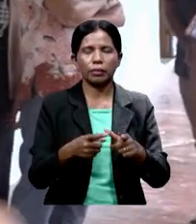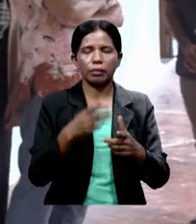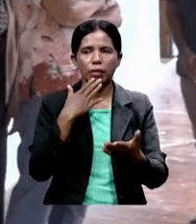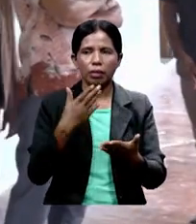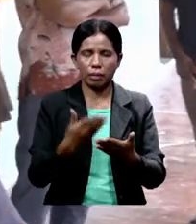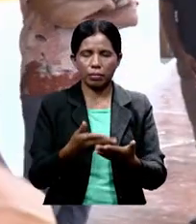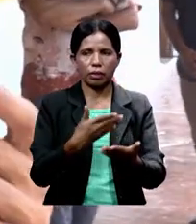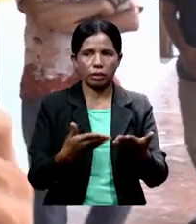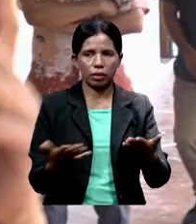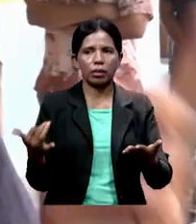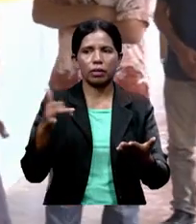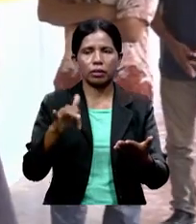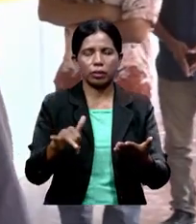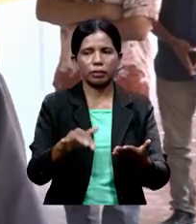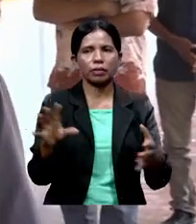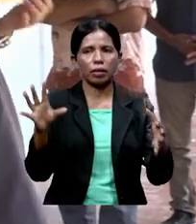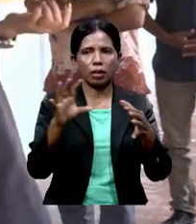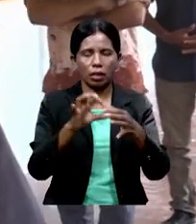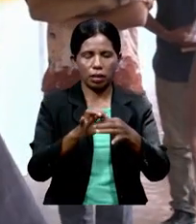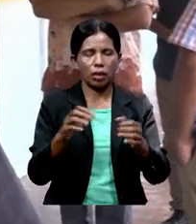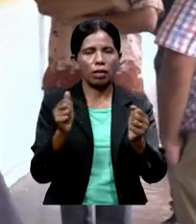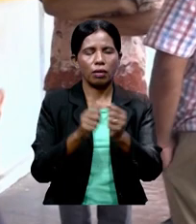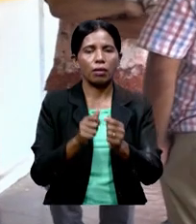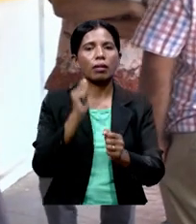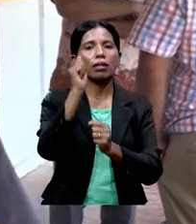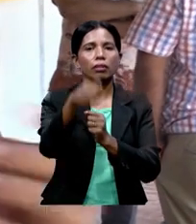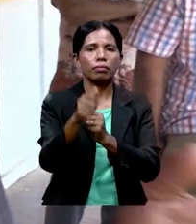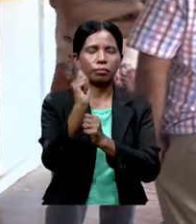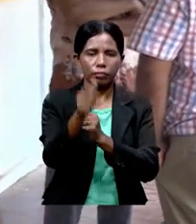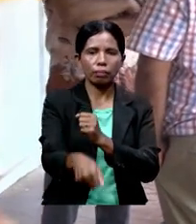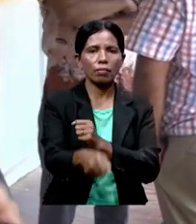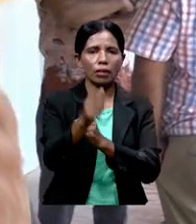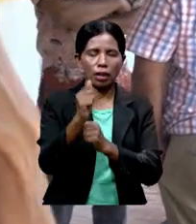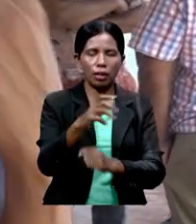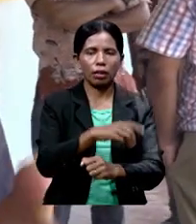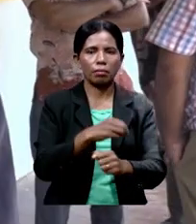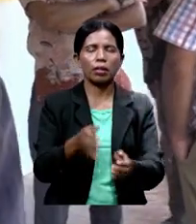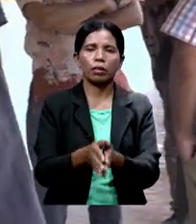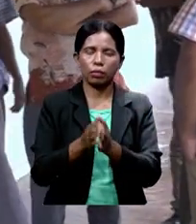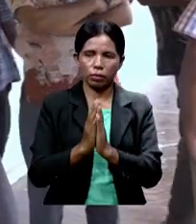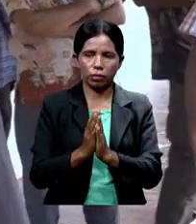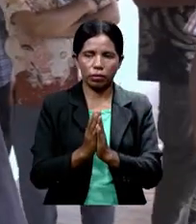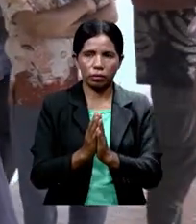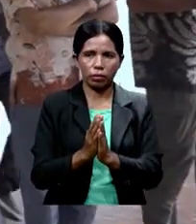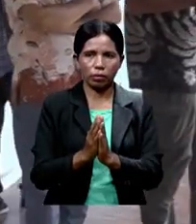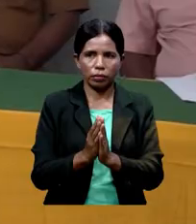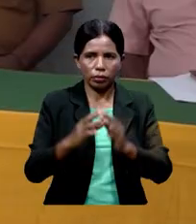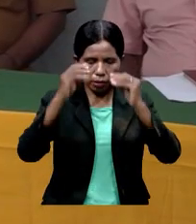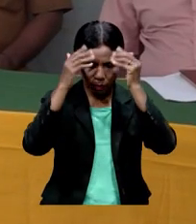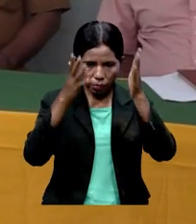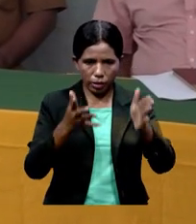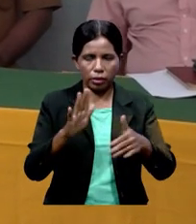o equipamento, ele vê a ligação na pesca, por si, ele usa direito ali, claro, ali, para o professor